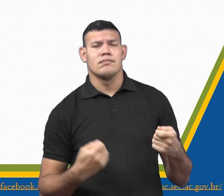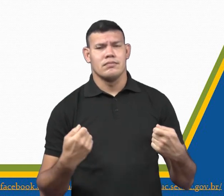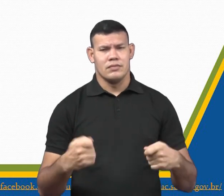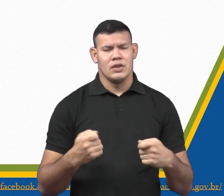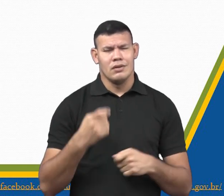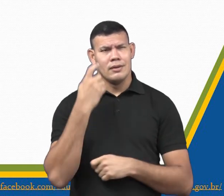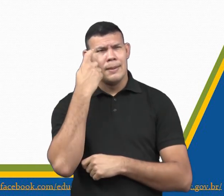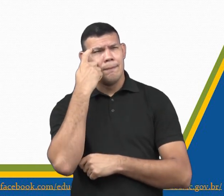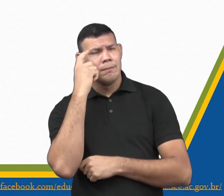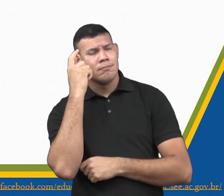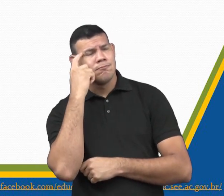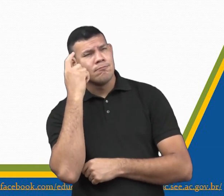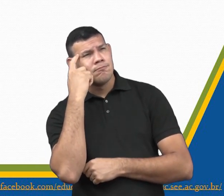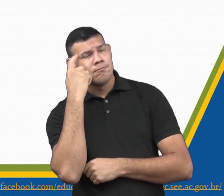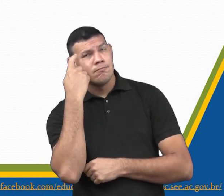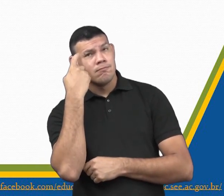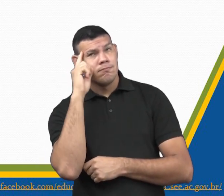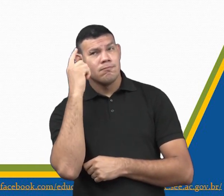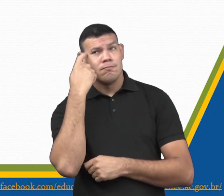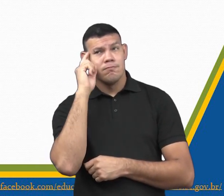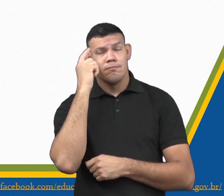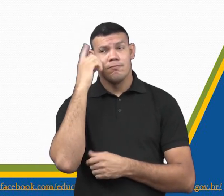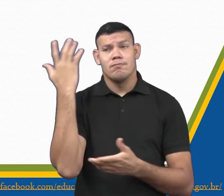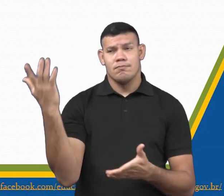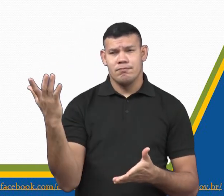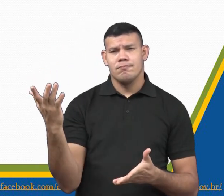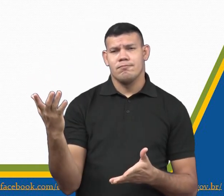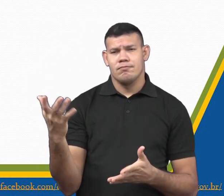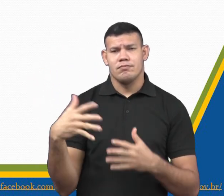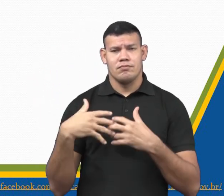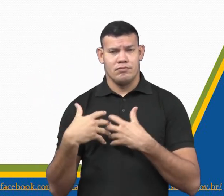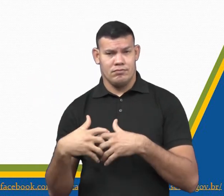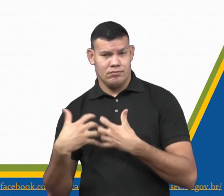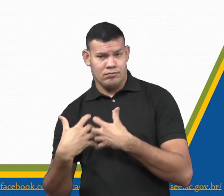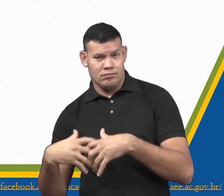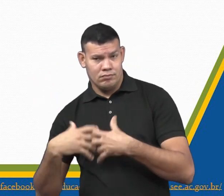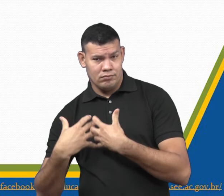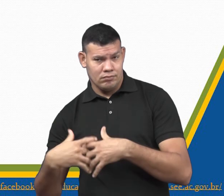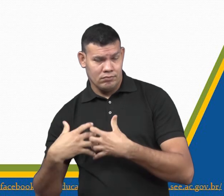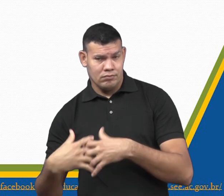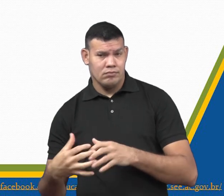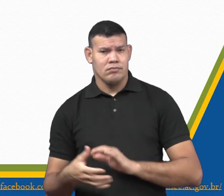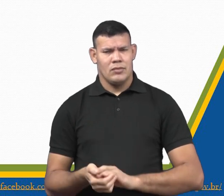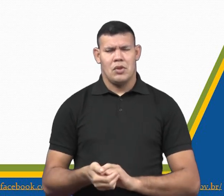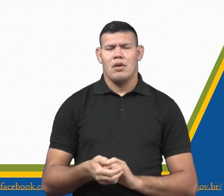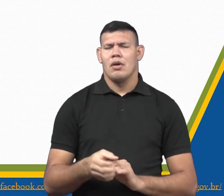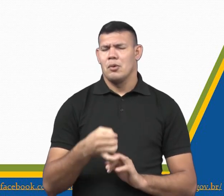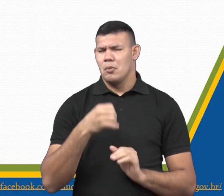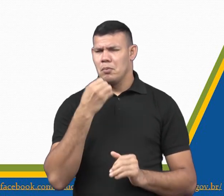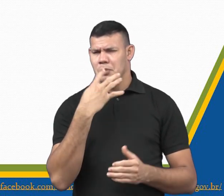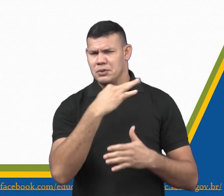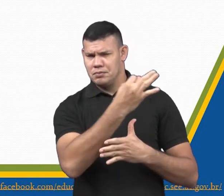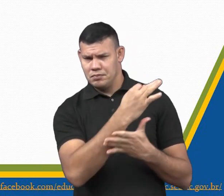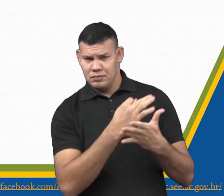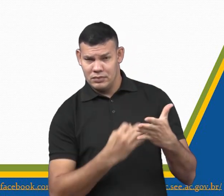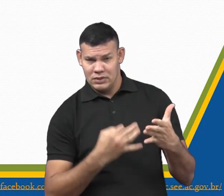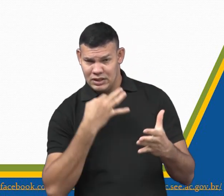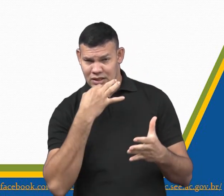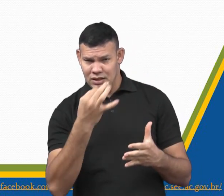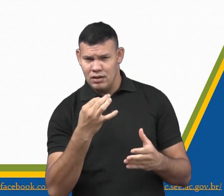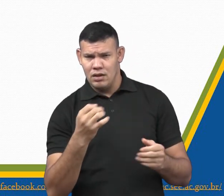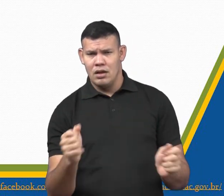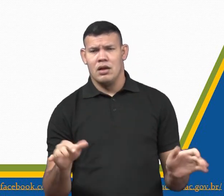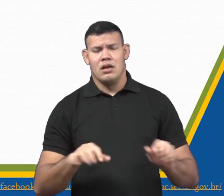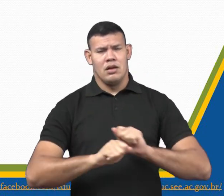de ideias, promovendo assim o diálogo e reflexões críticas. Um bom texto argumentativo inclui a clareza